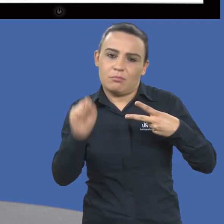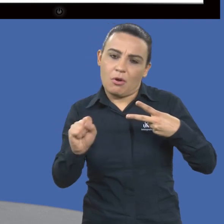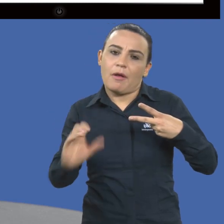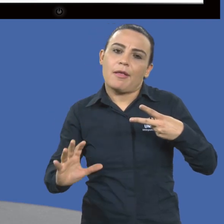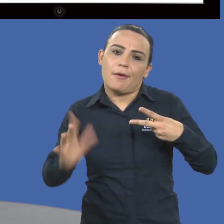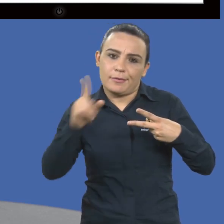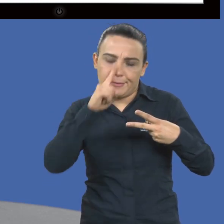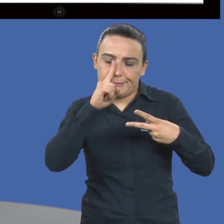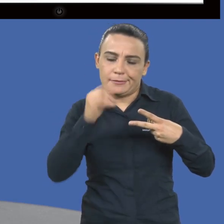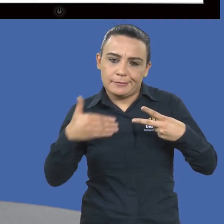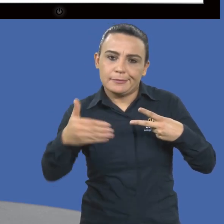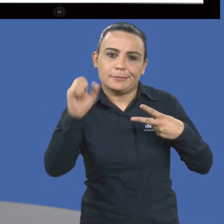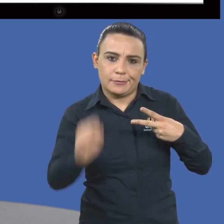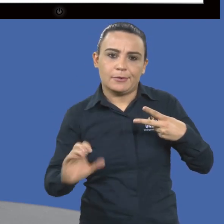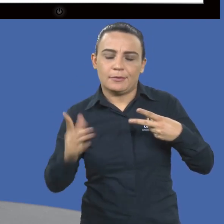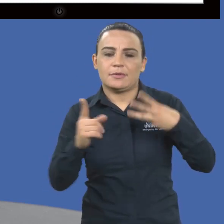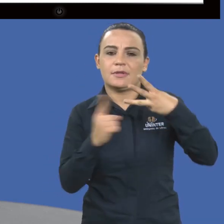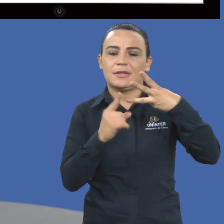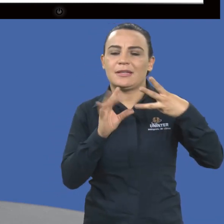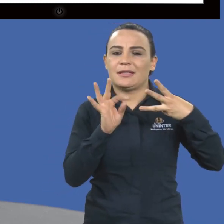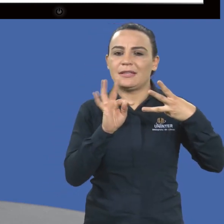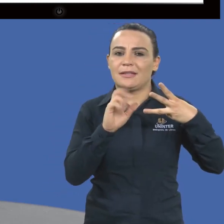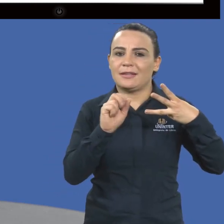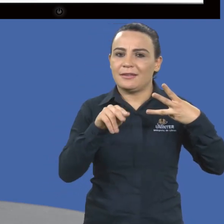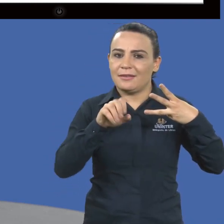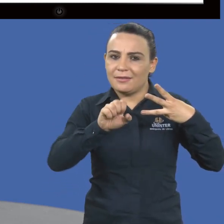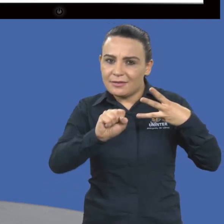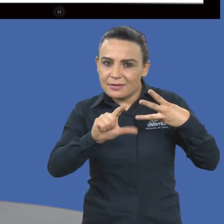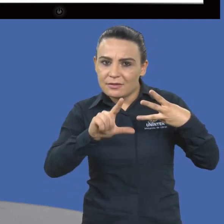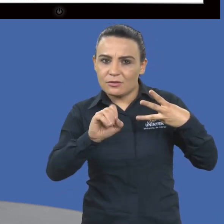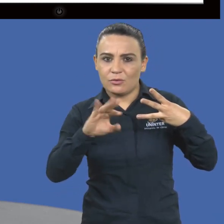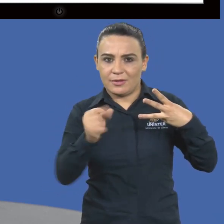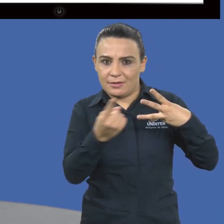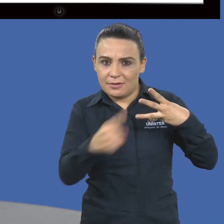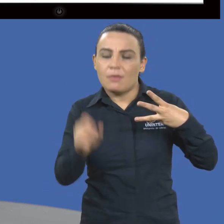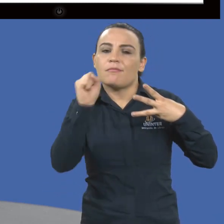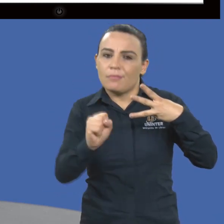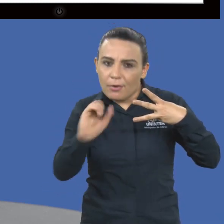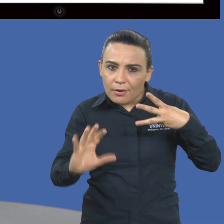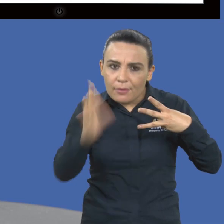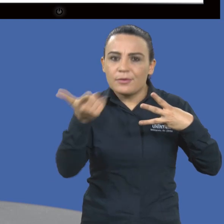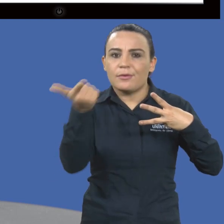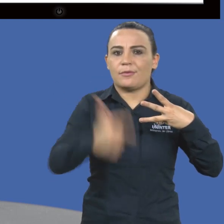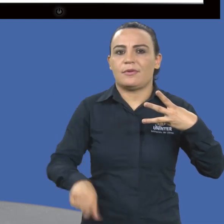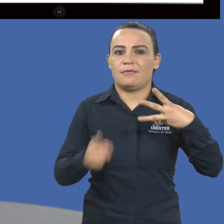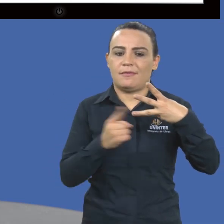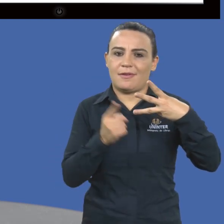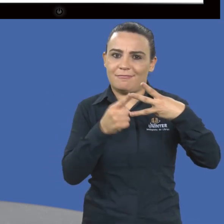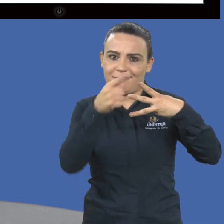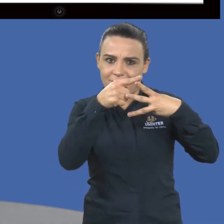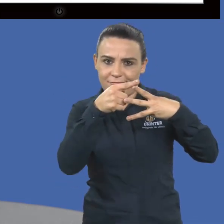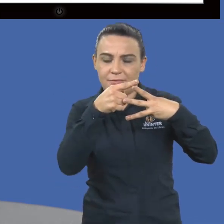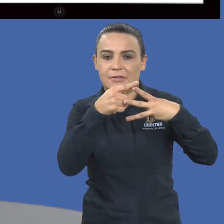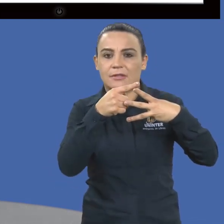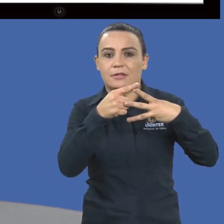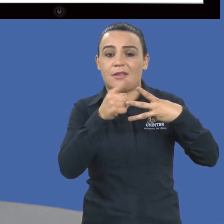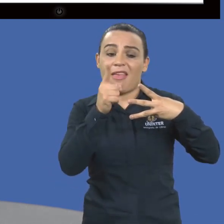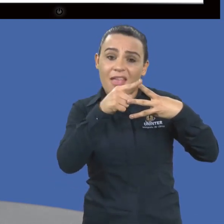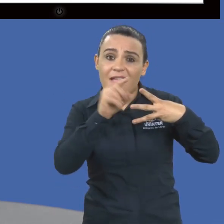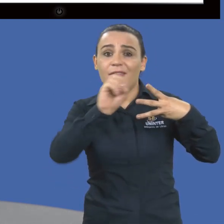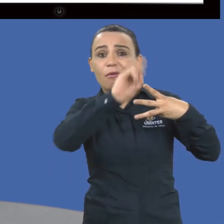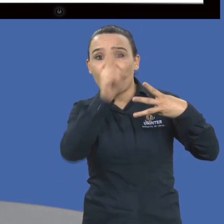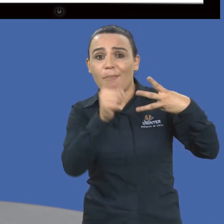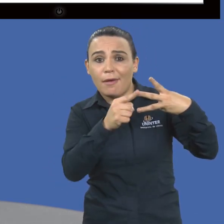a translocação tem um outro risco. Com isso eu quero dizer assim, se nós olharmos essas crianças que